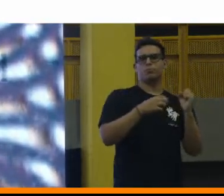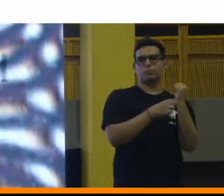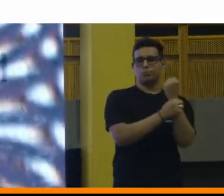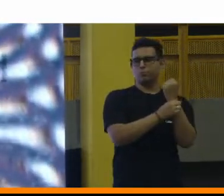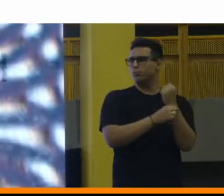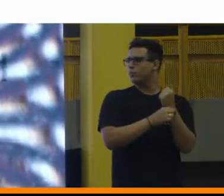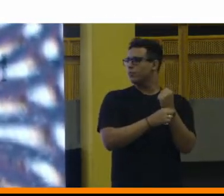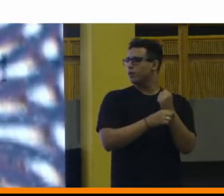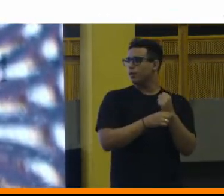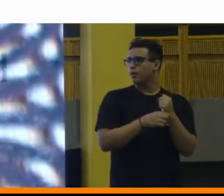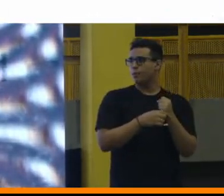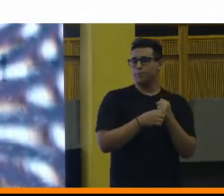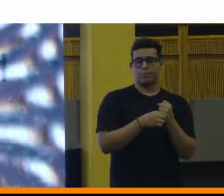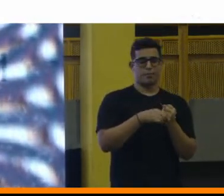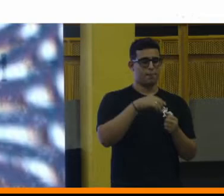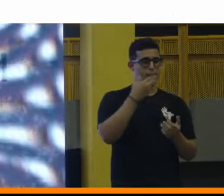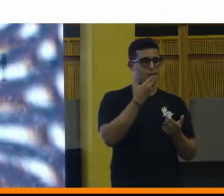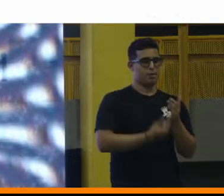perdi 2 dentes.